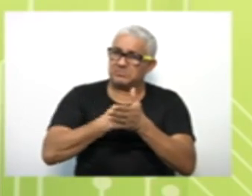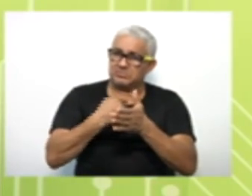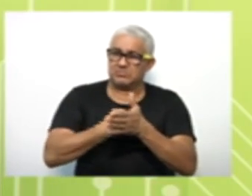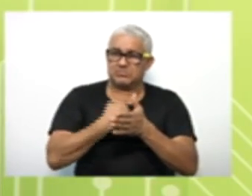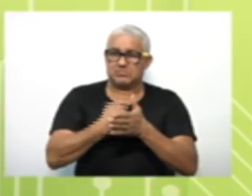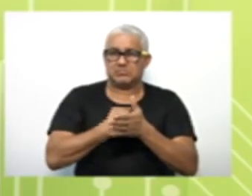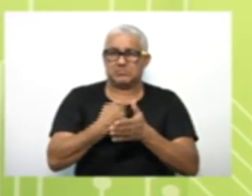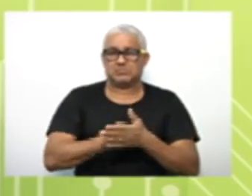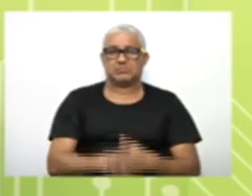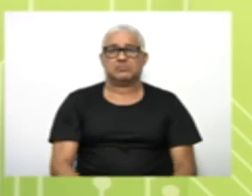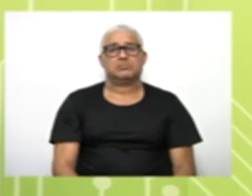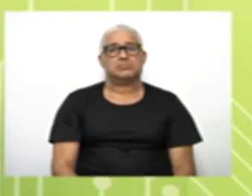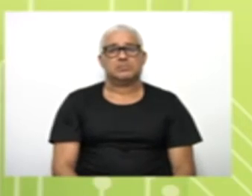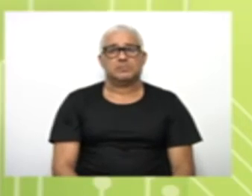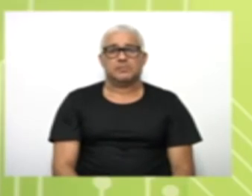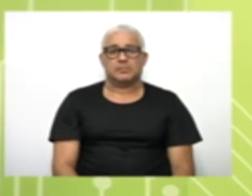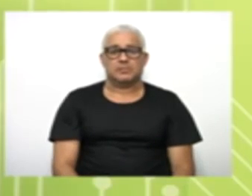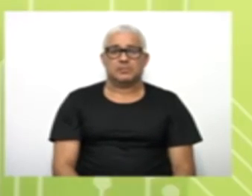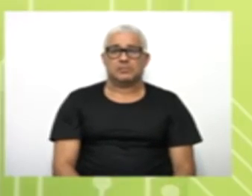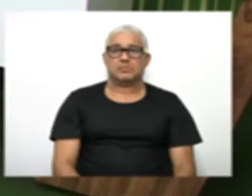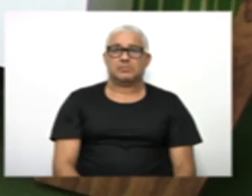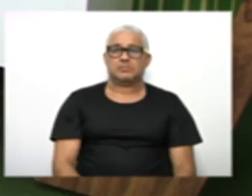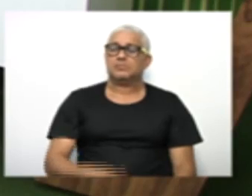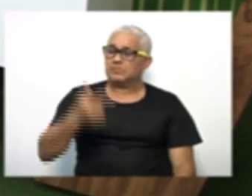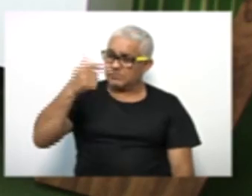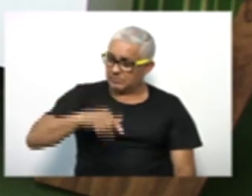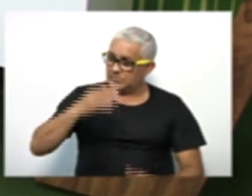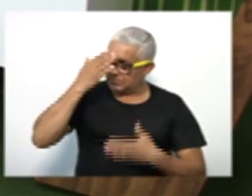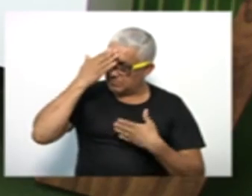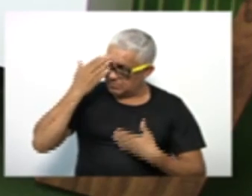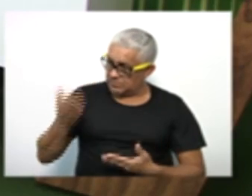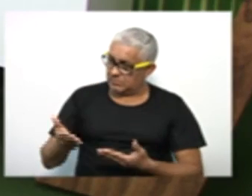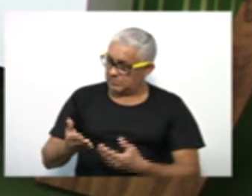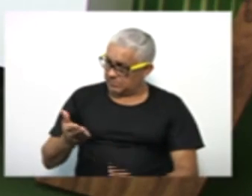que contribuíram de forma direta. Obrigado novamente, viu, professor?